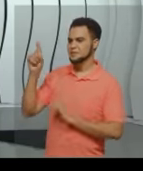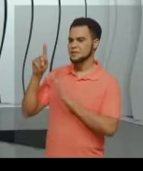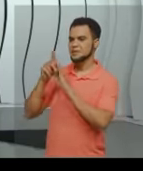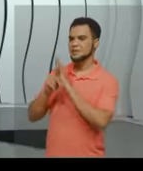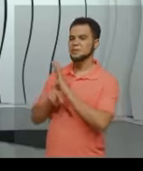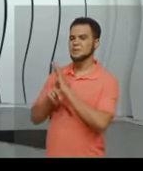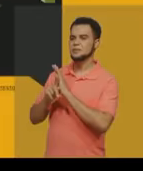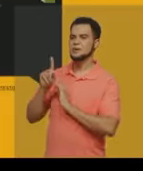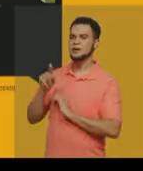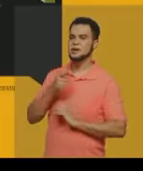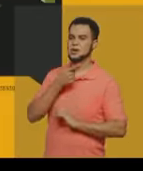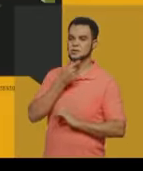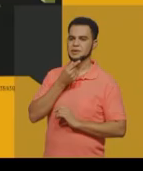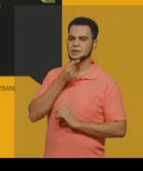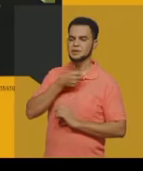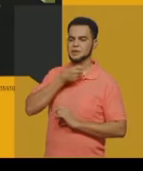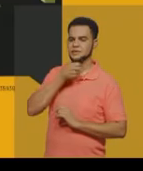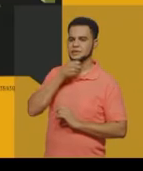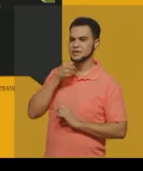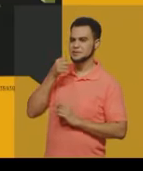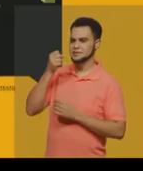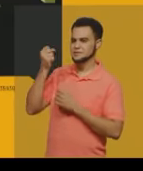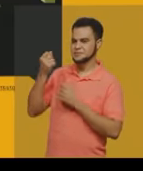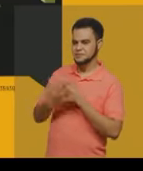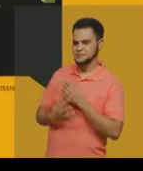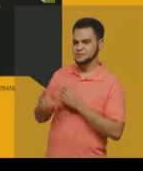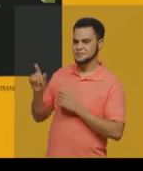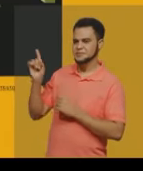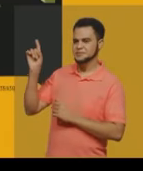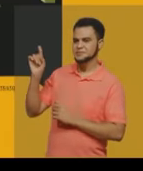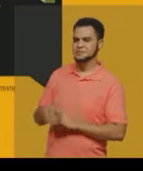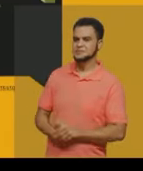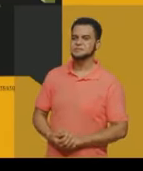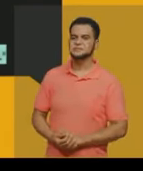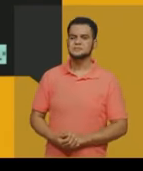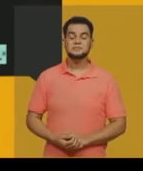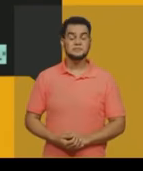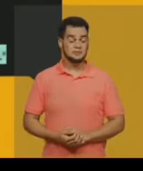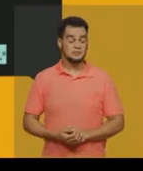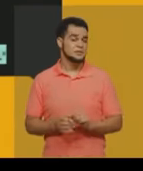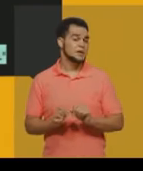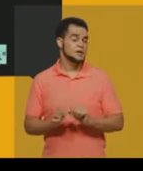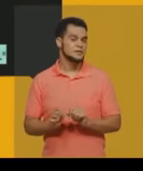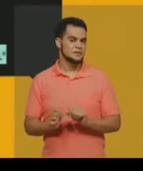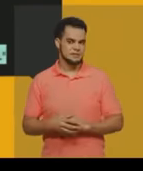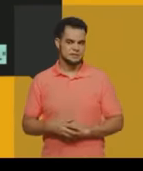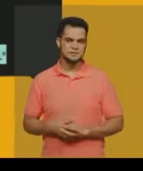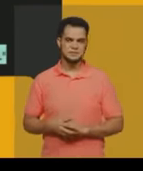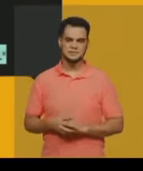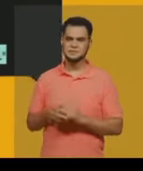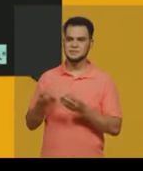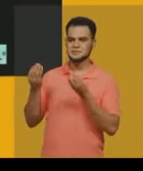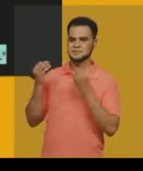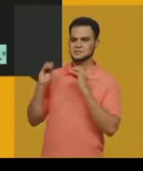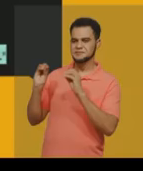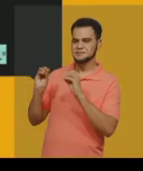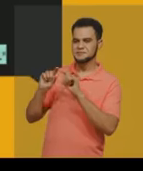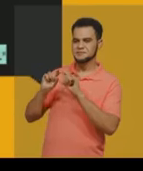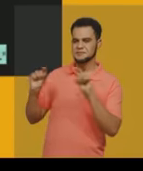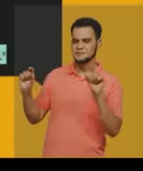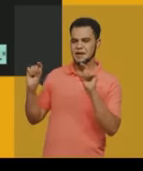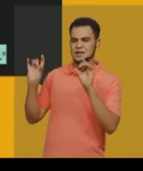poema inteiro aqui. Então, by Shel Silverstein, o que eu fiz? Aqui eu peguei frase por frase,